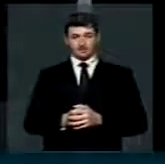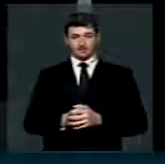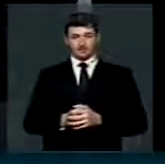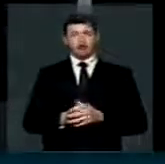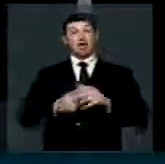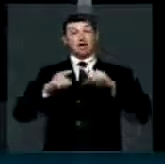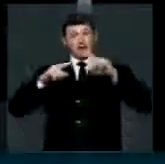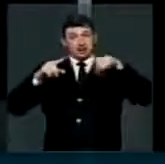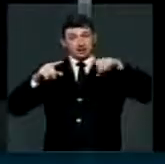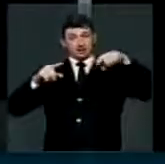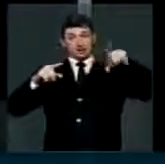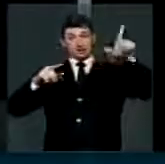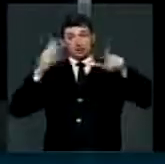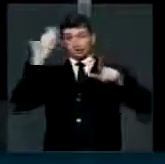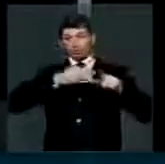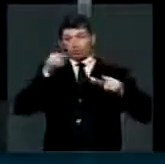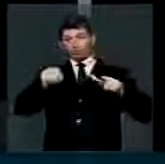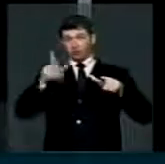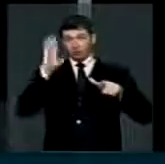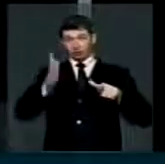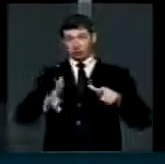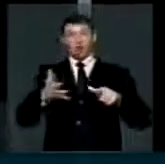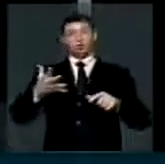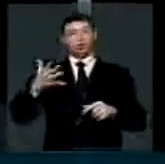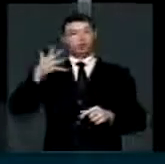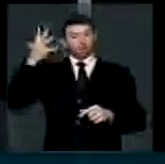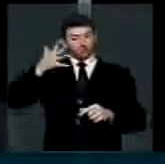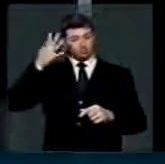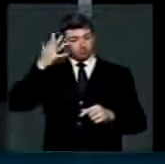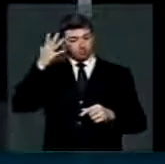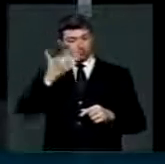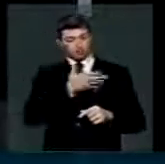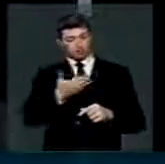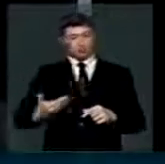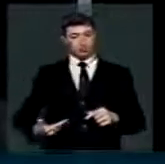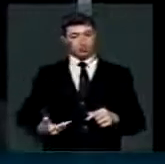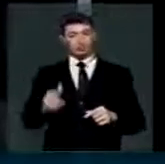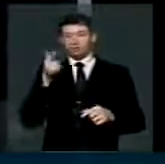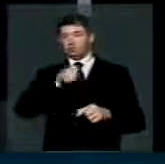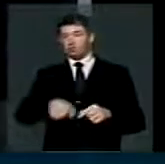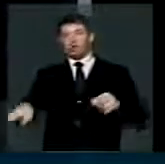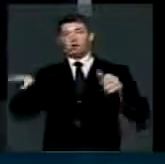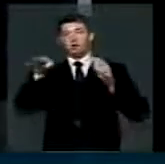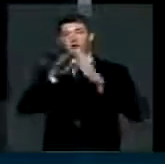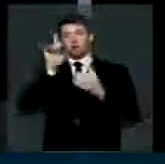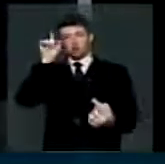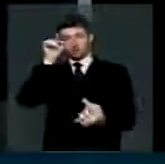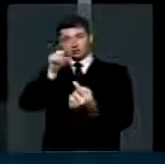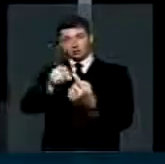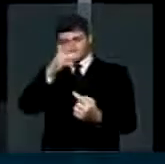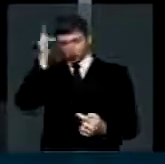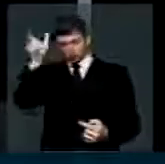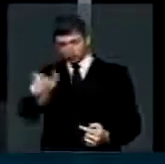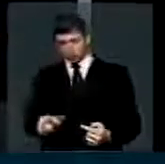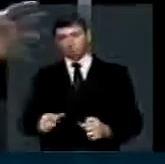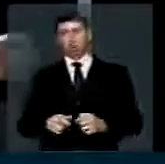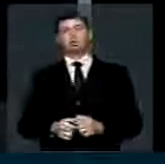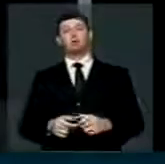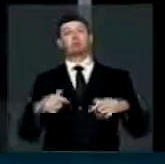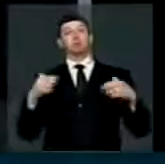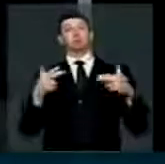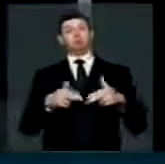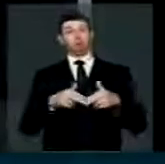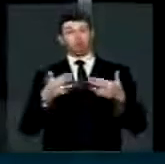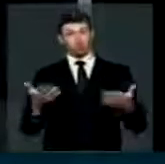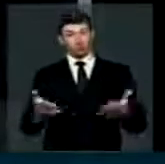dados estatísticos mostrando isso, mostrando que a política pública não tem atingido a essas pessoas. Por